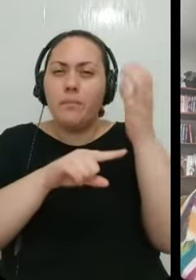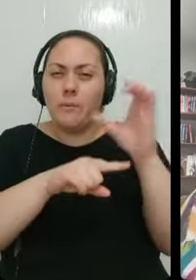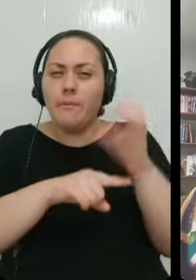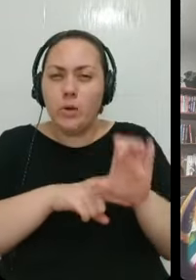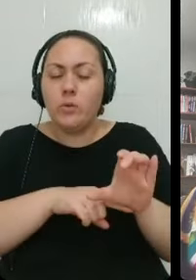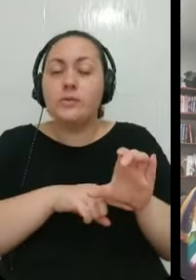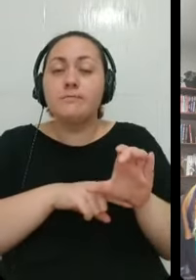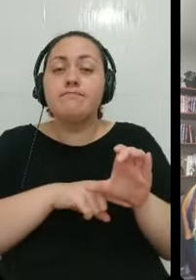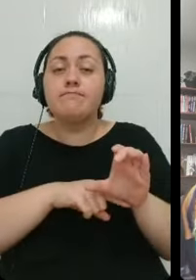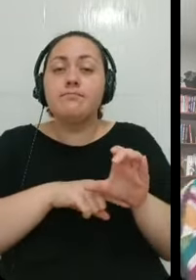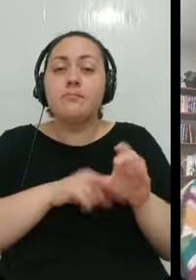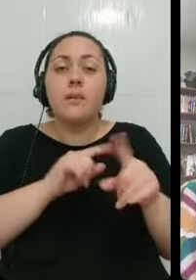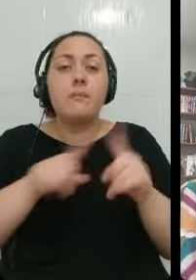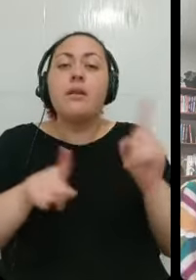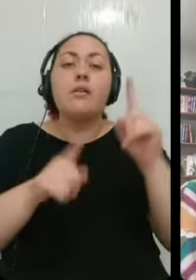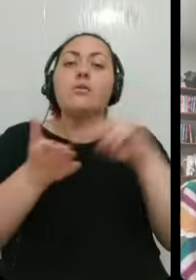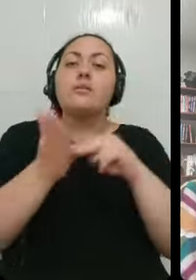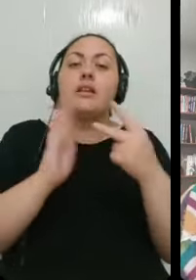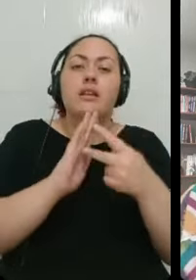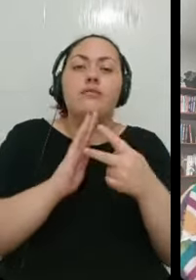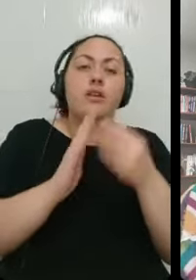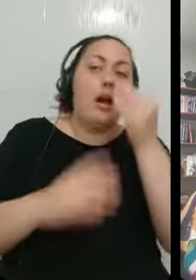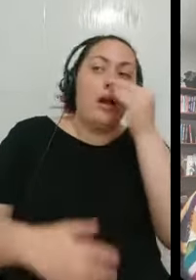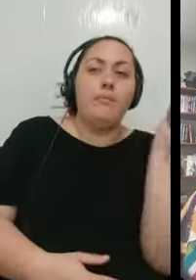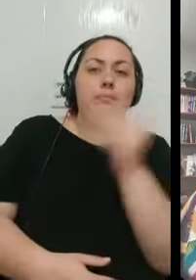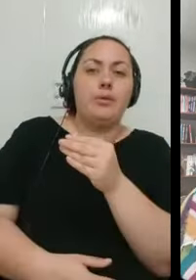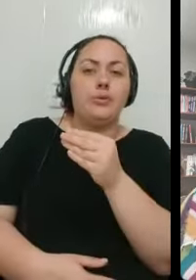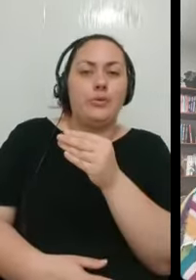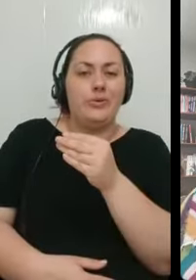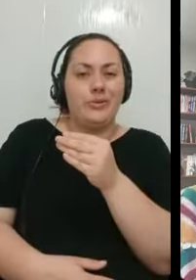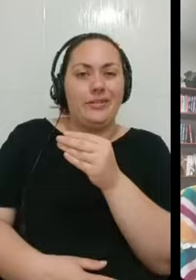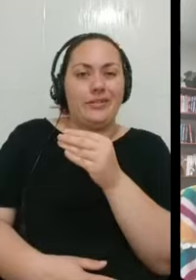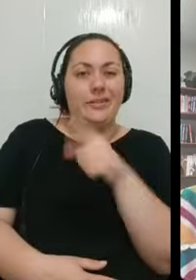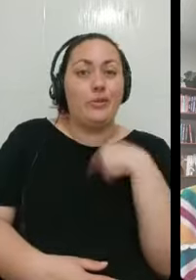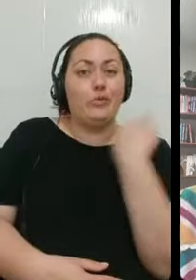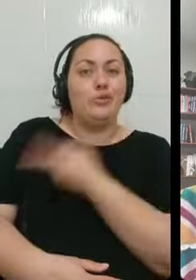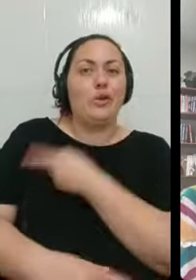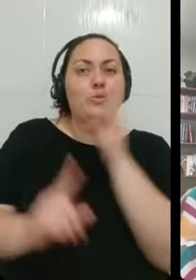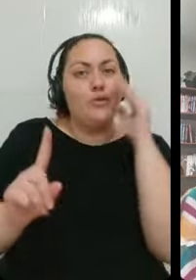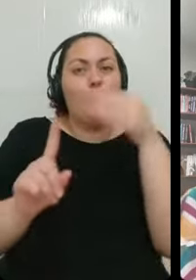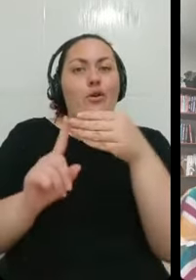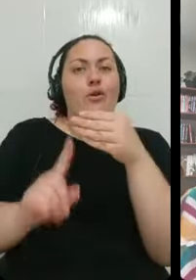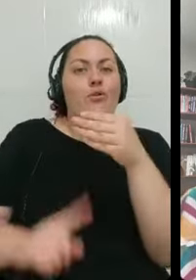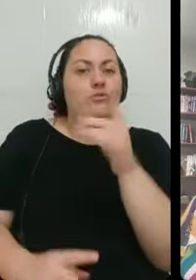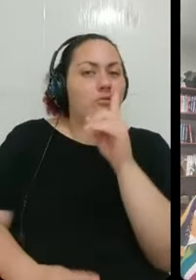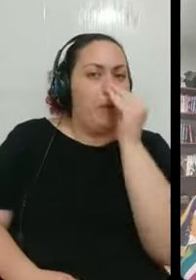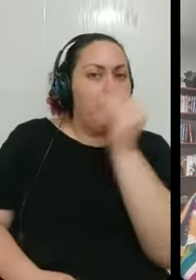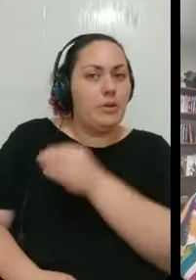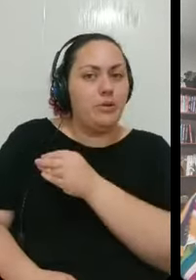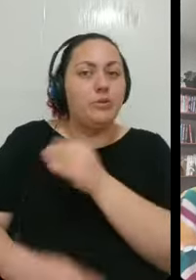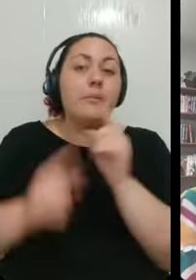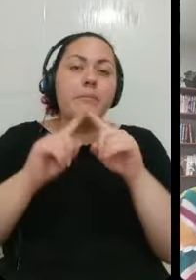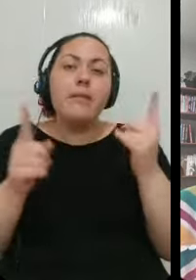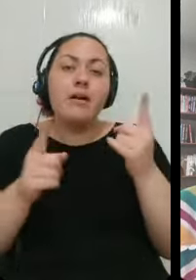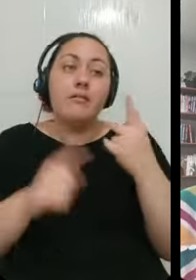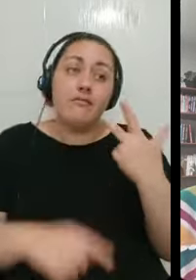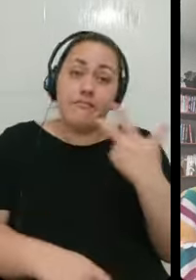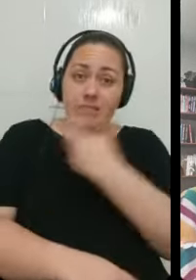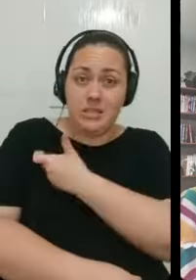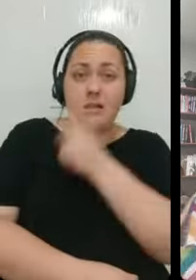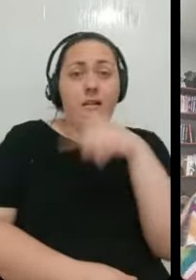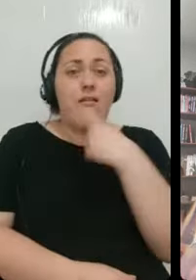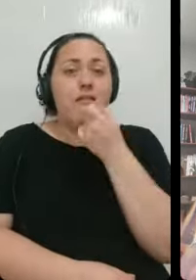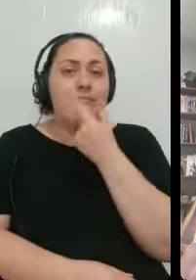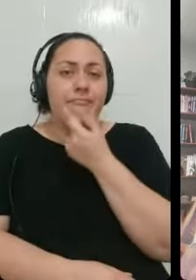E a gente não perdeu, né? Não deixou de lado, né? Também o que a gente faz, né? Mas vacina é medicamento,